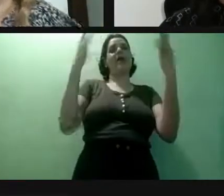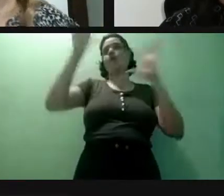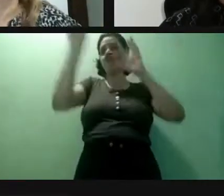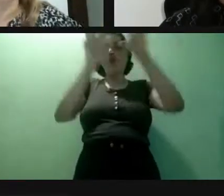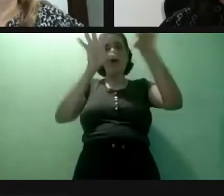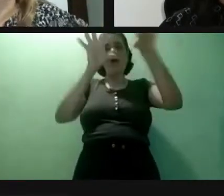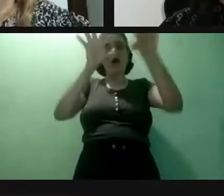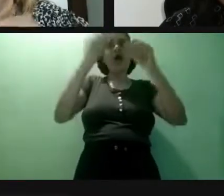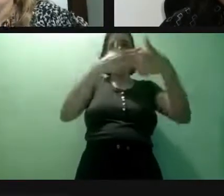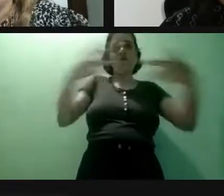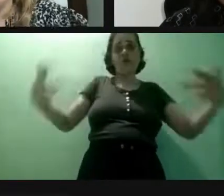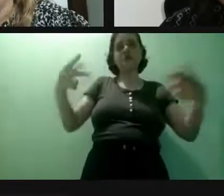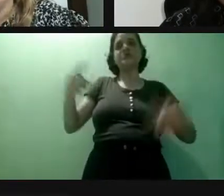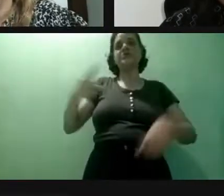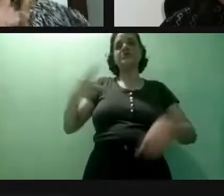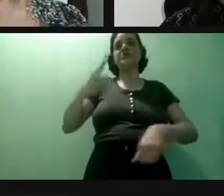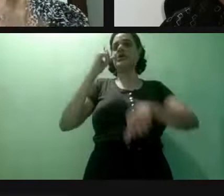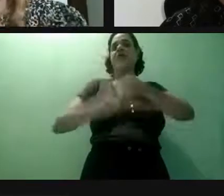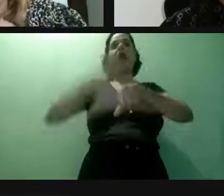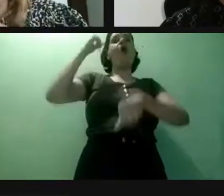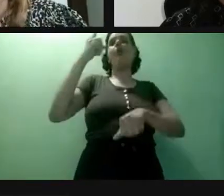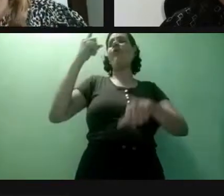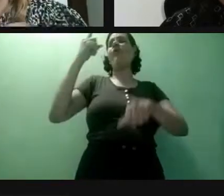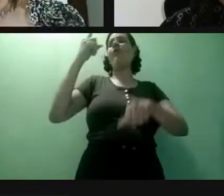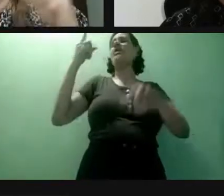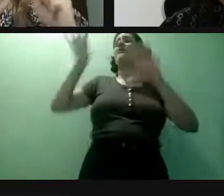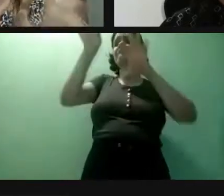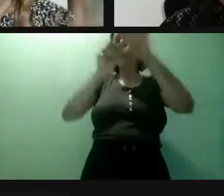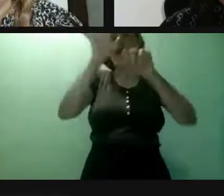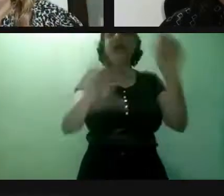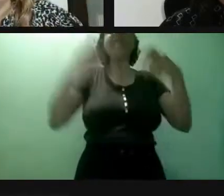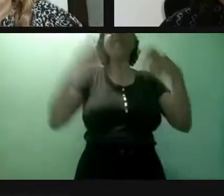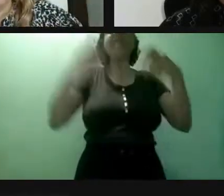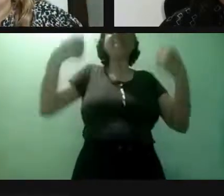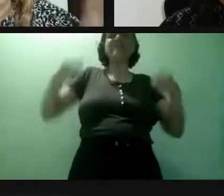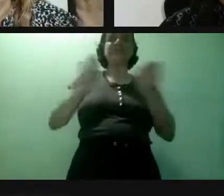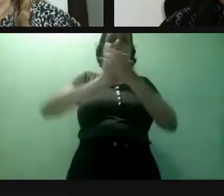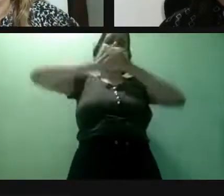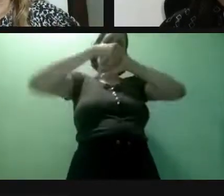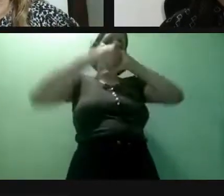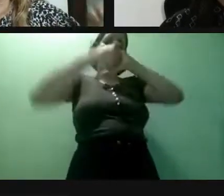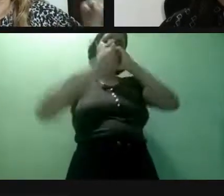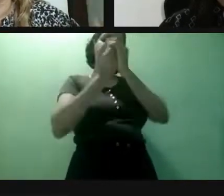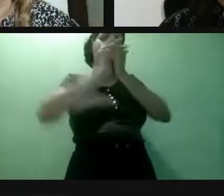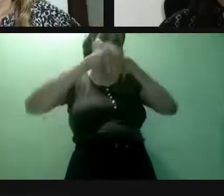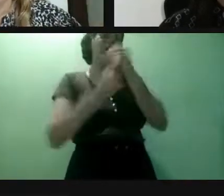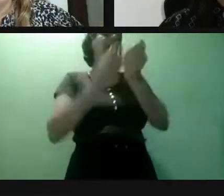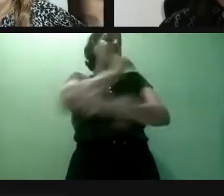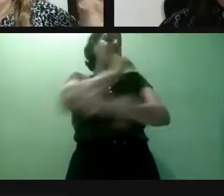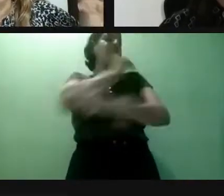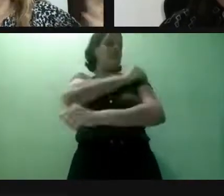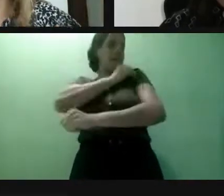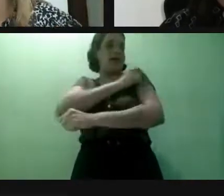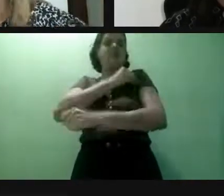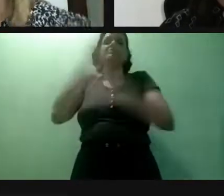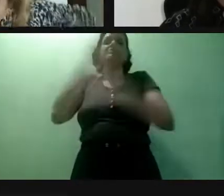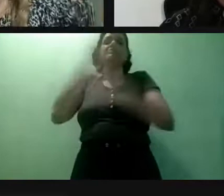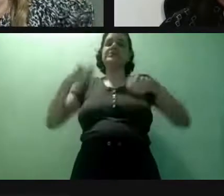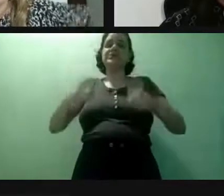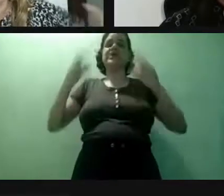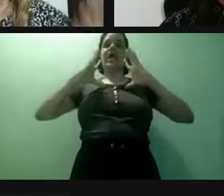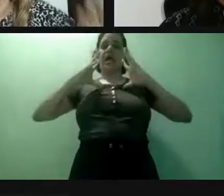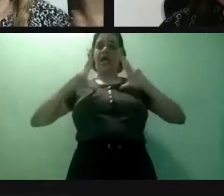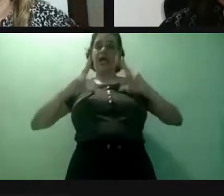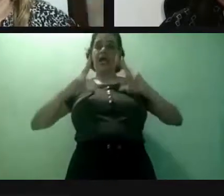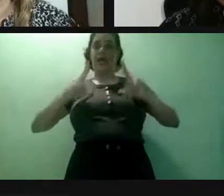toquei na mesma hora, eu tento lavar as mãos, passar álcool, né? De alguma forma limpar. Eu acho que isso é